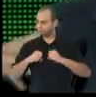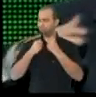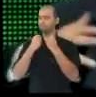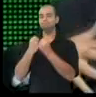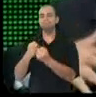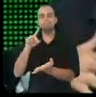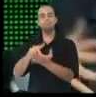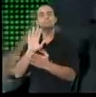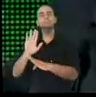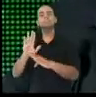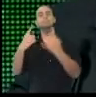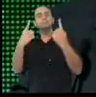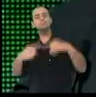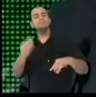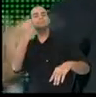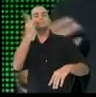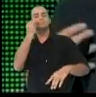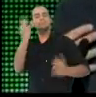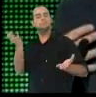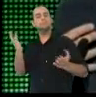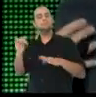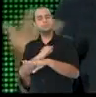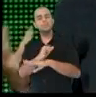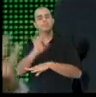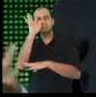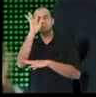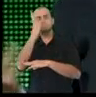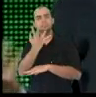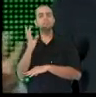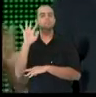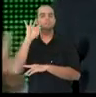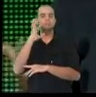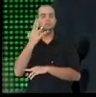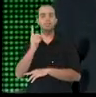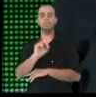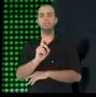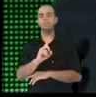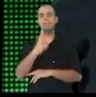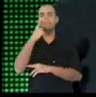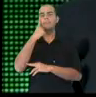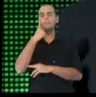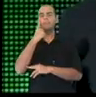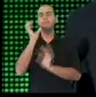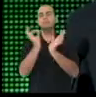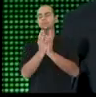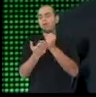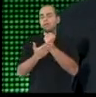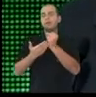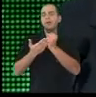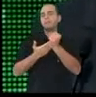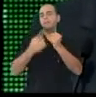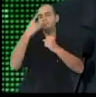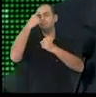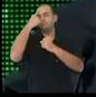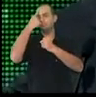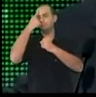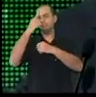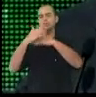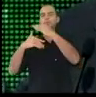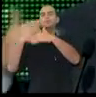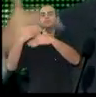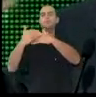contra, para se procurar uma saída que que seja razoável do ponto de vista do desenvolvimento brasileiro.